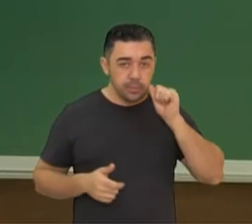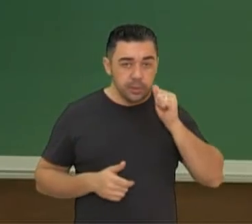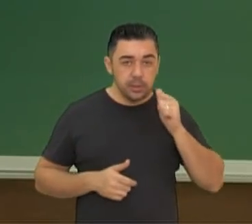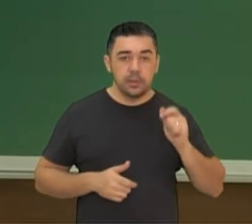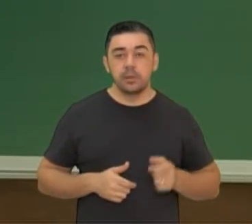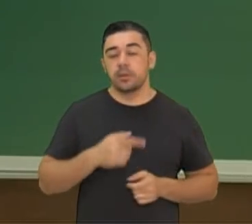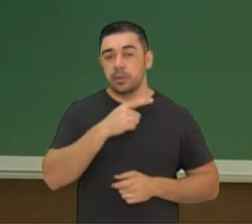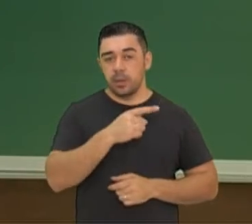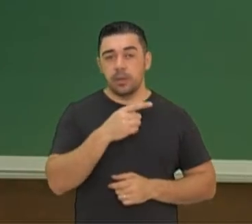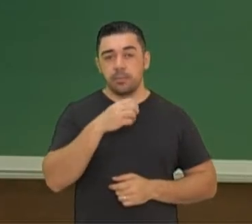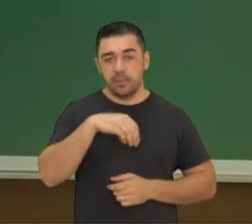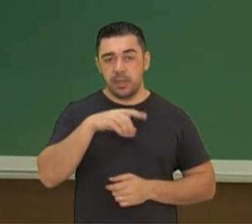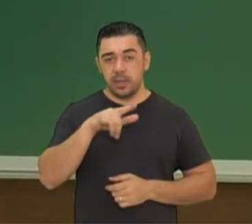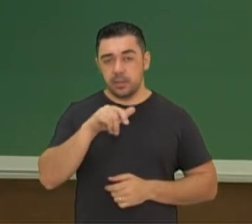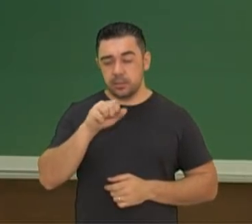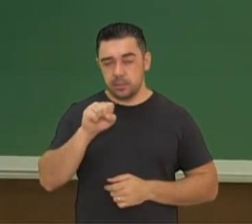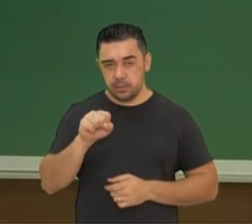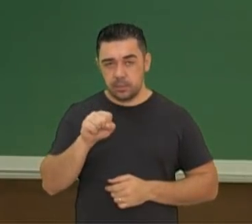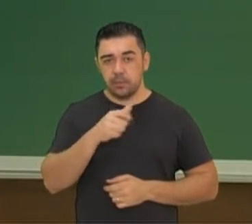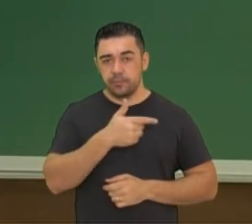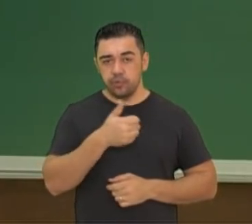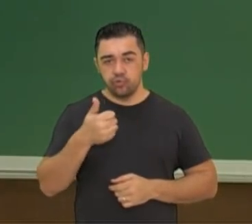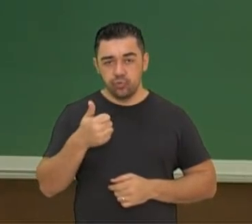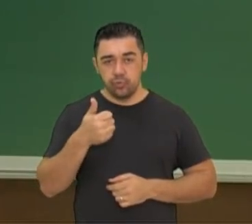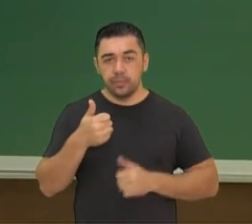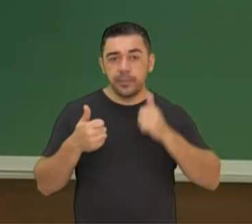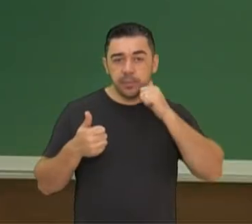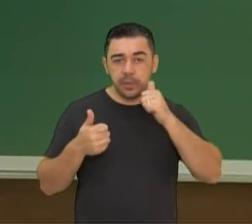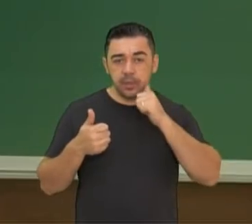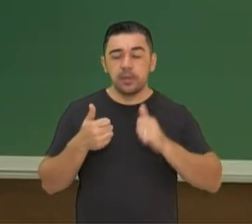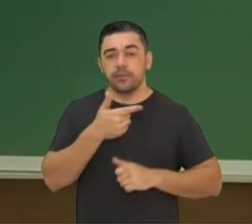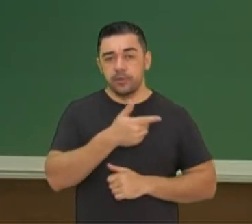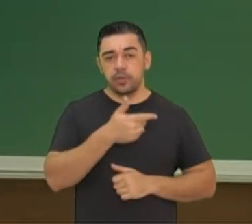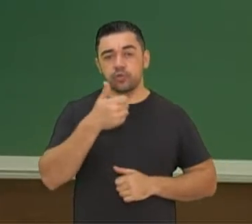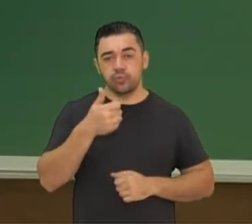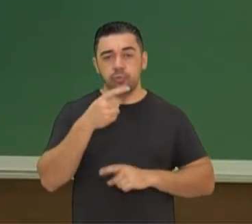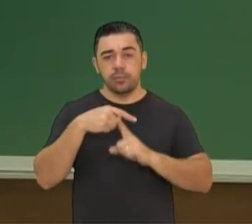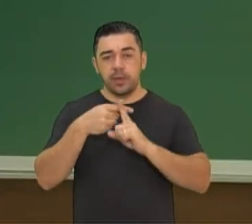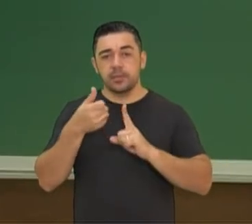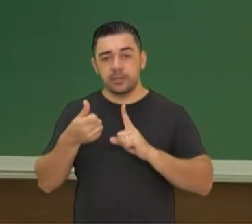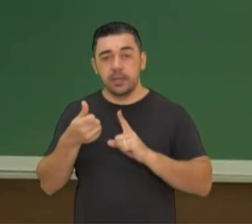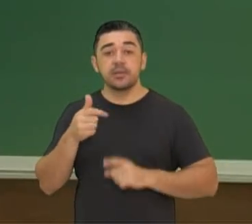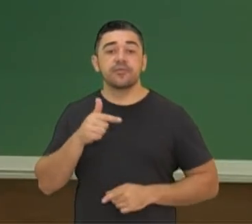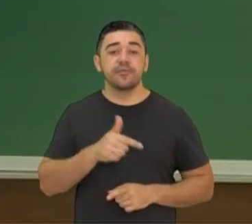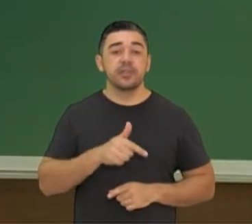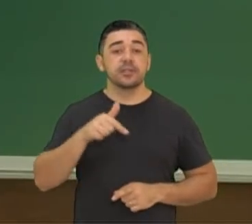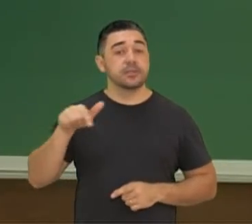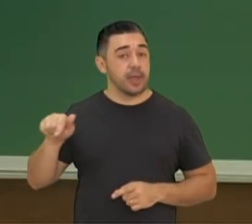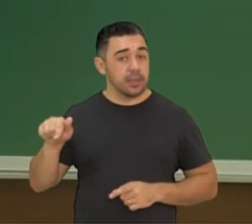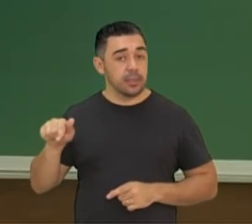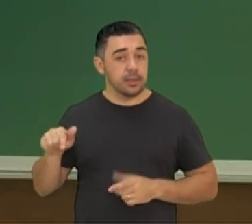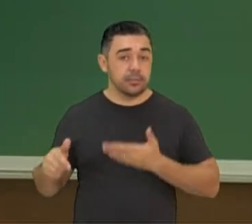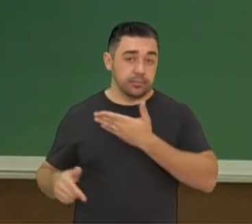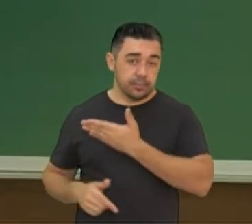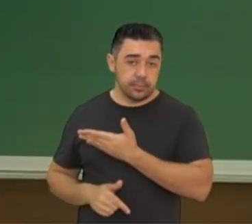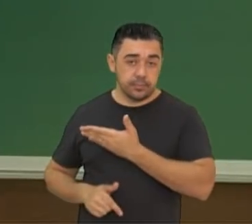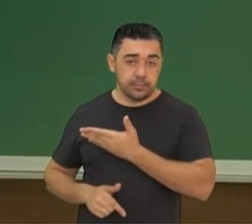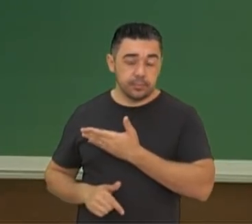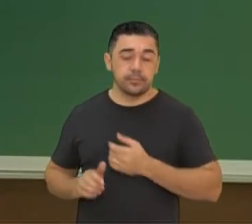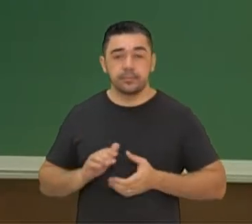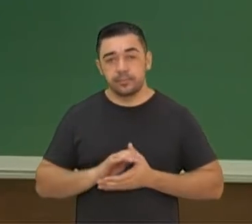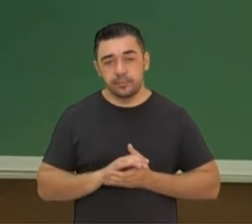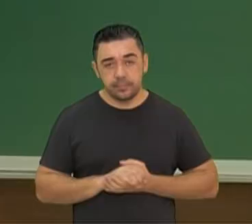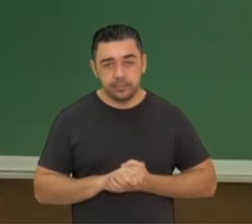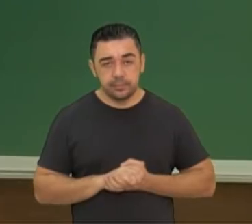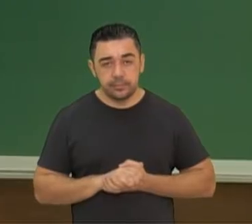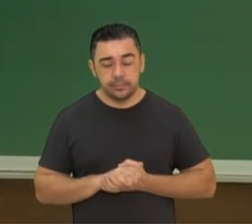21 anos. A Cláudia vai ter quanto? 21 mais 6, 27. Então, Melissa tem 21 anos